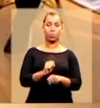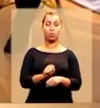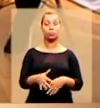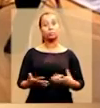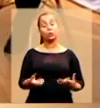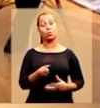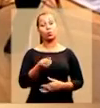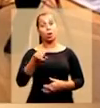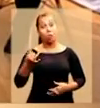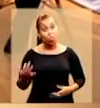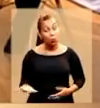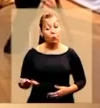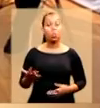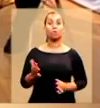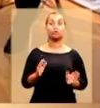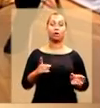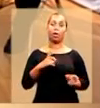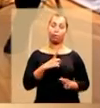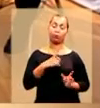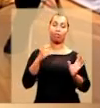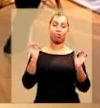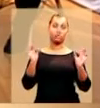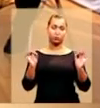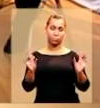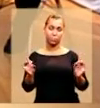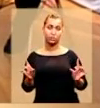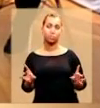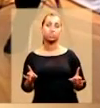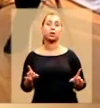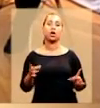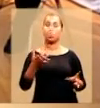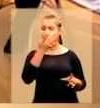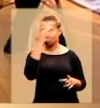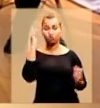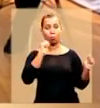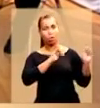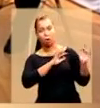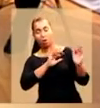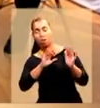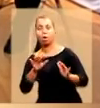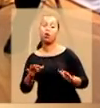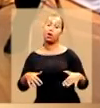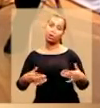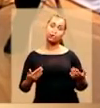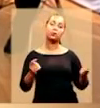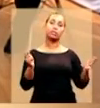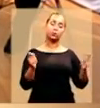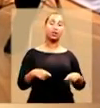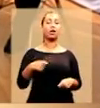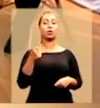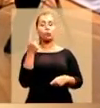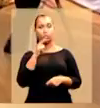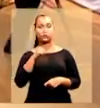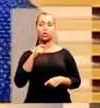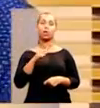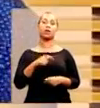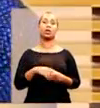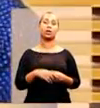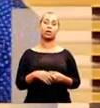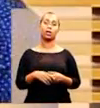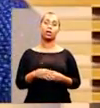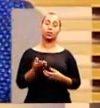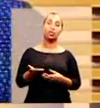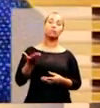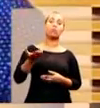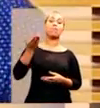segura aquilo. Alguns, que como tem já o prestígio de atrair multidões e tal, ainda você consegue puxar